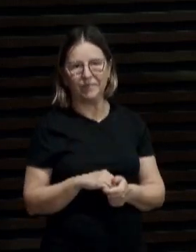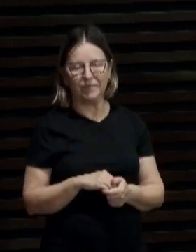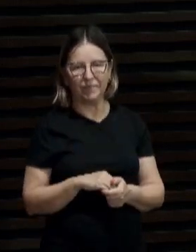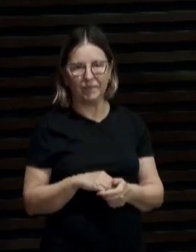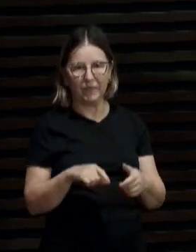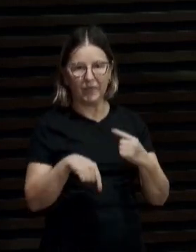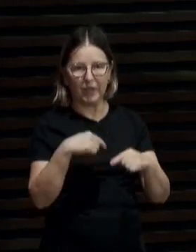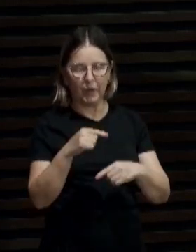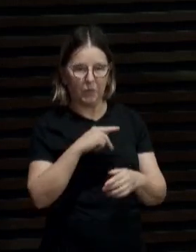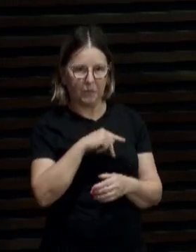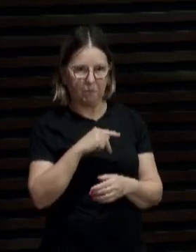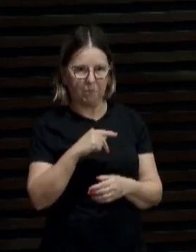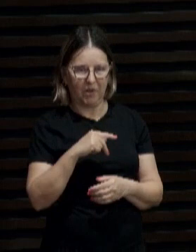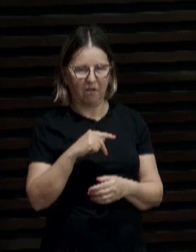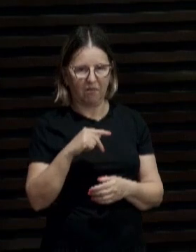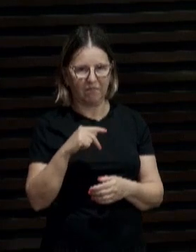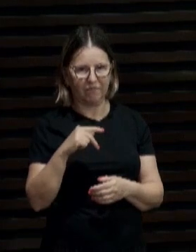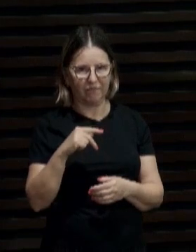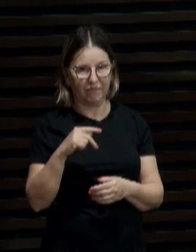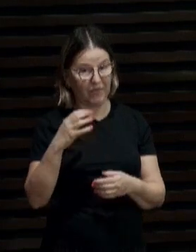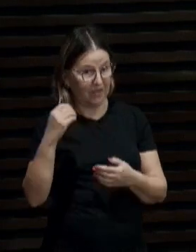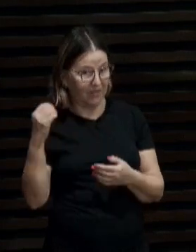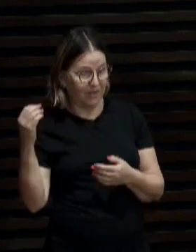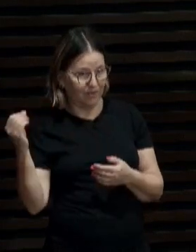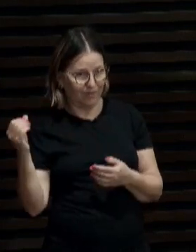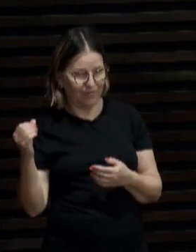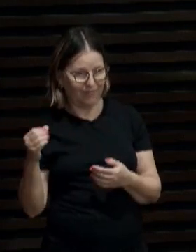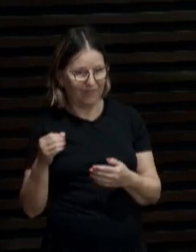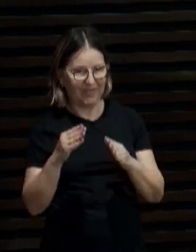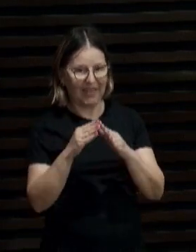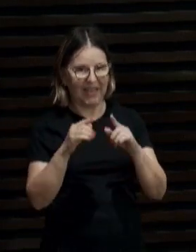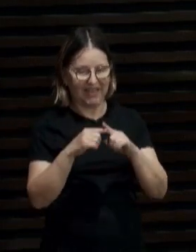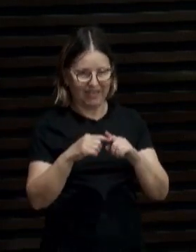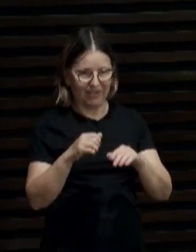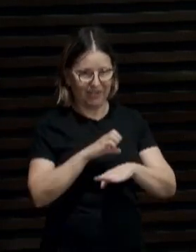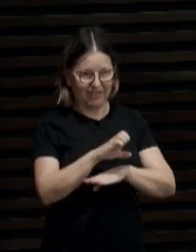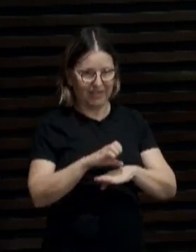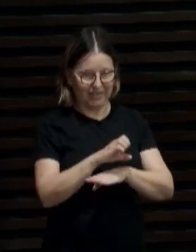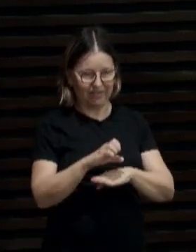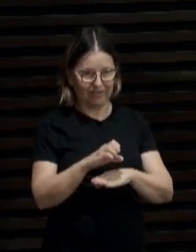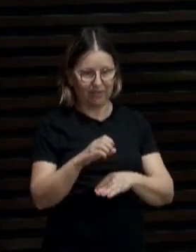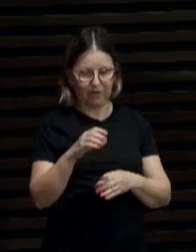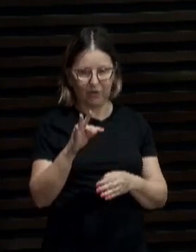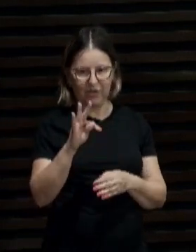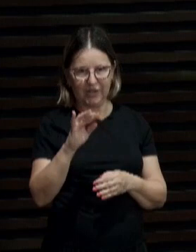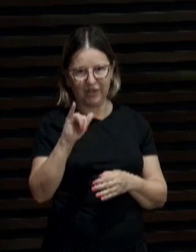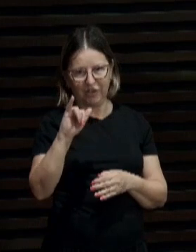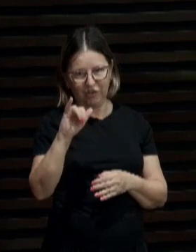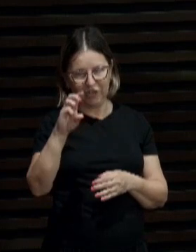Paulo, a igreja de Éfeso, ela foi pastoreada por Timóteo, e depois pelo próprio apóstolo